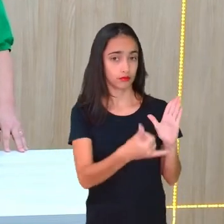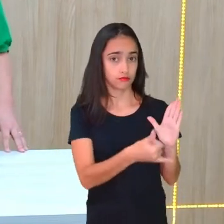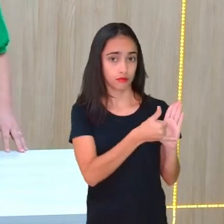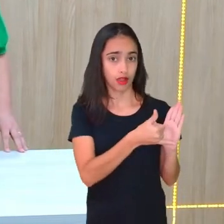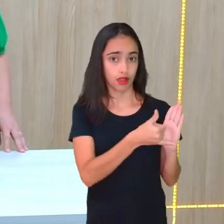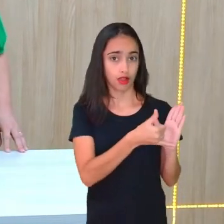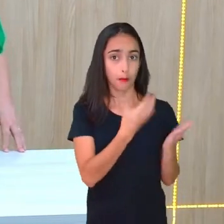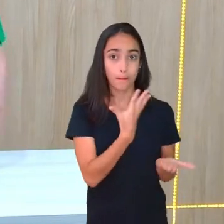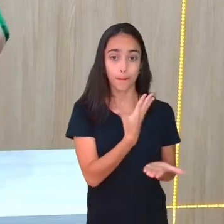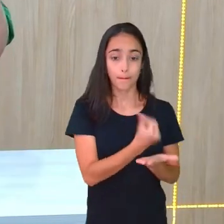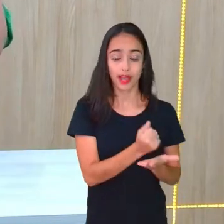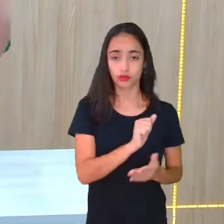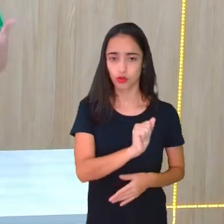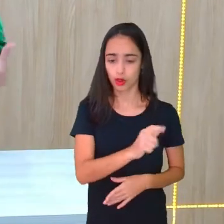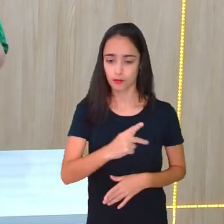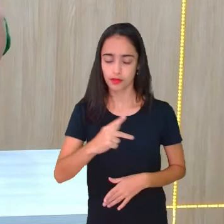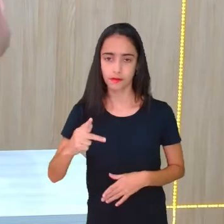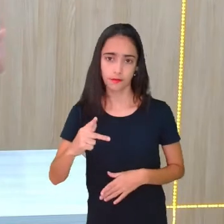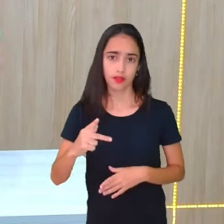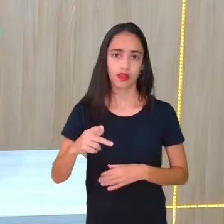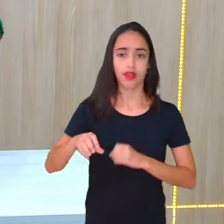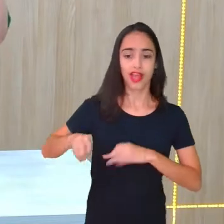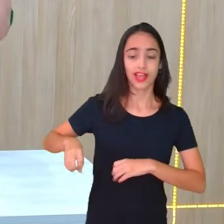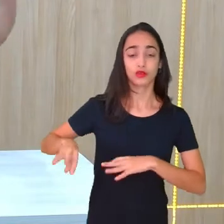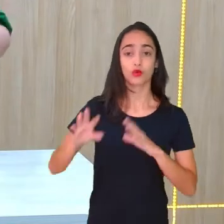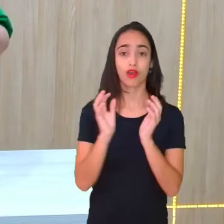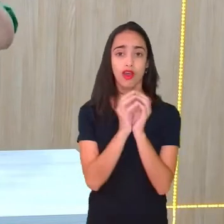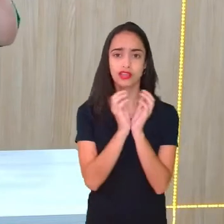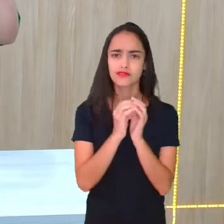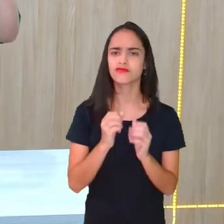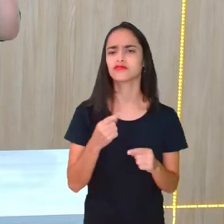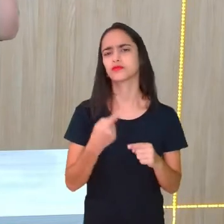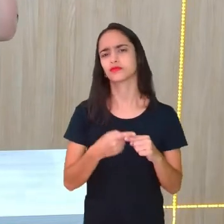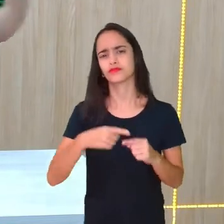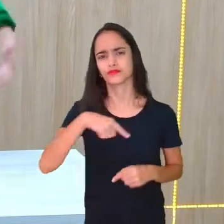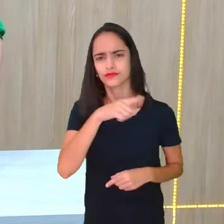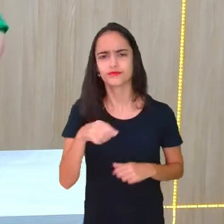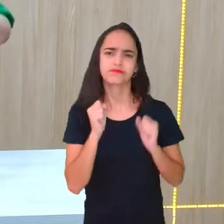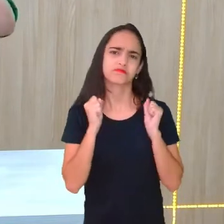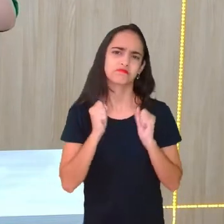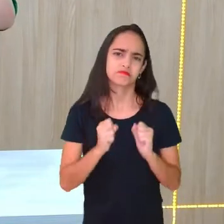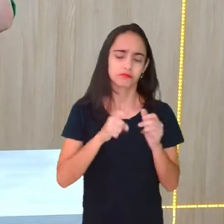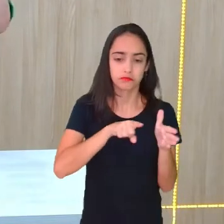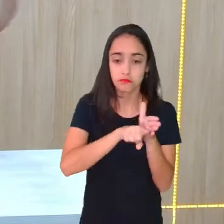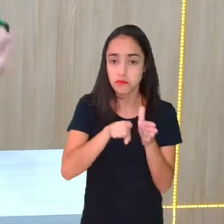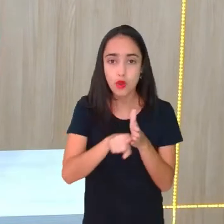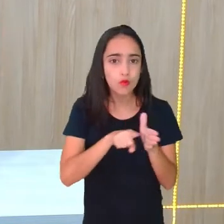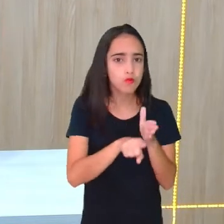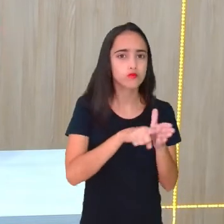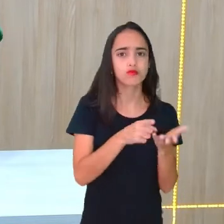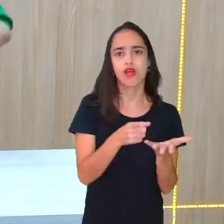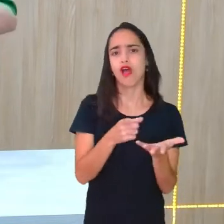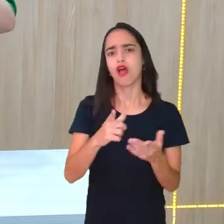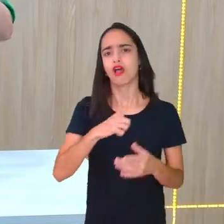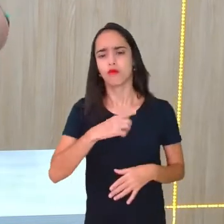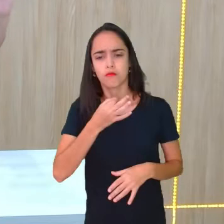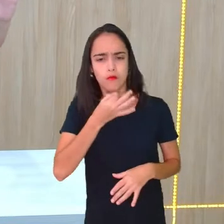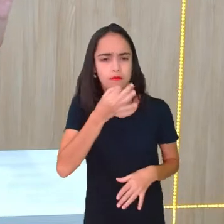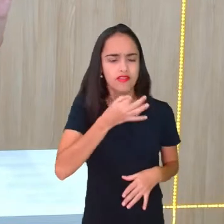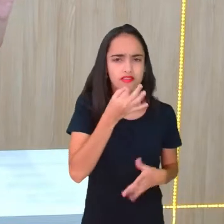Porque, como eu já disse, para você participar, interagir, perguntar, questionar, fazer